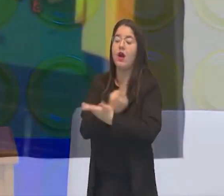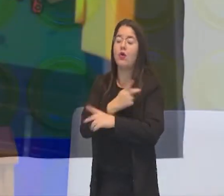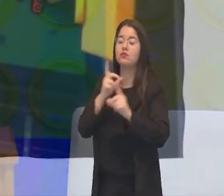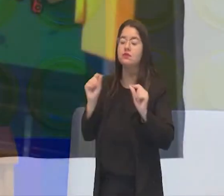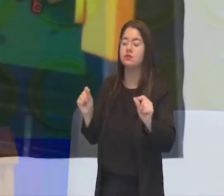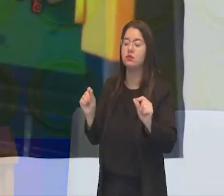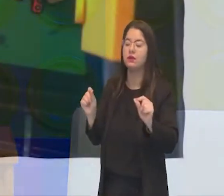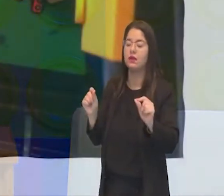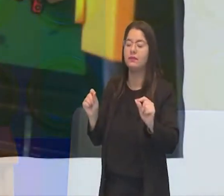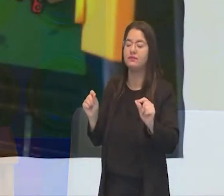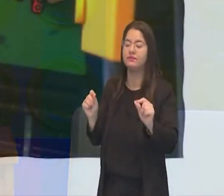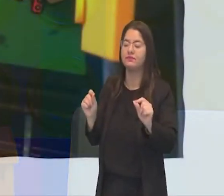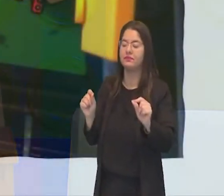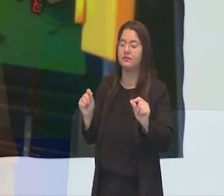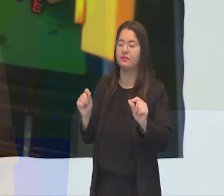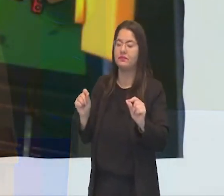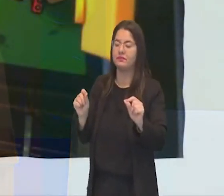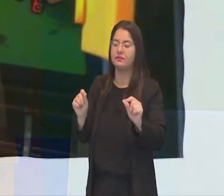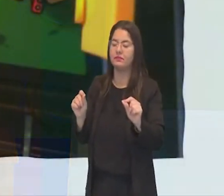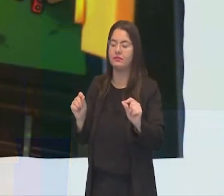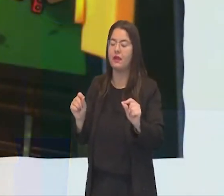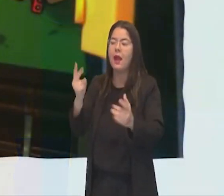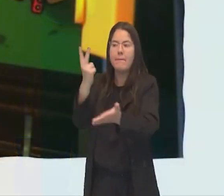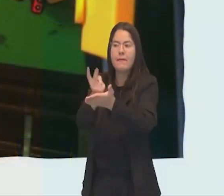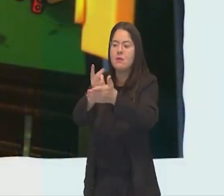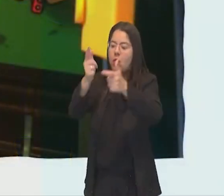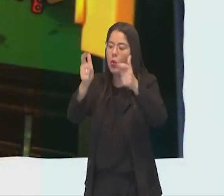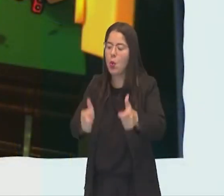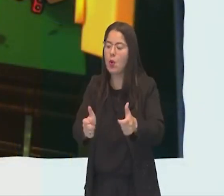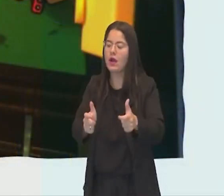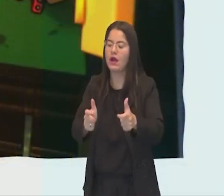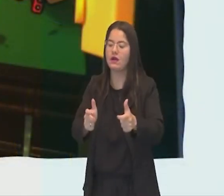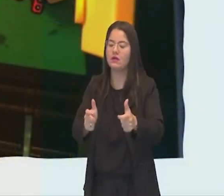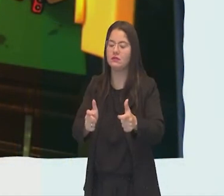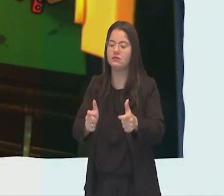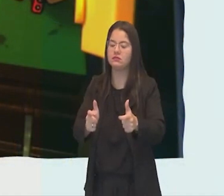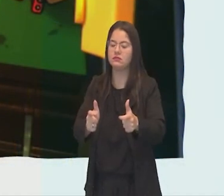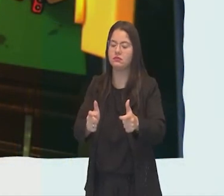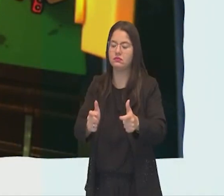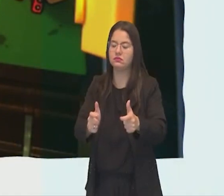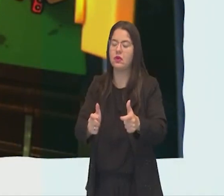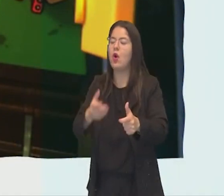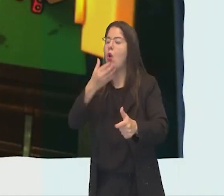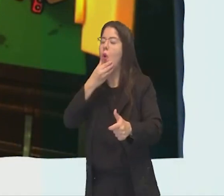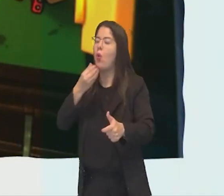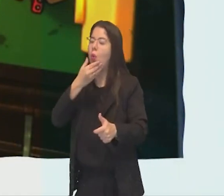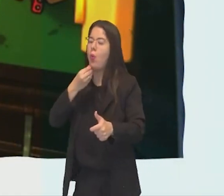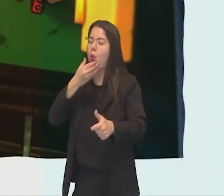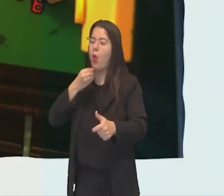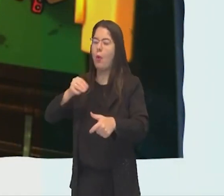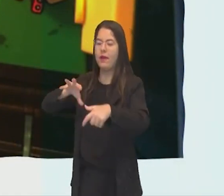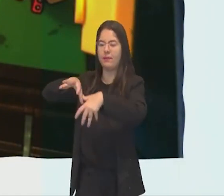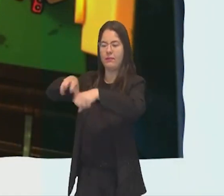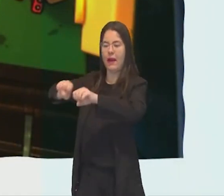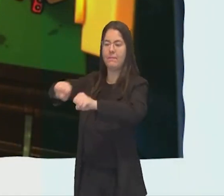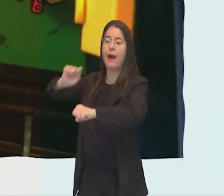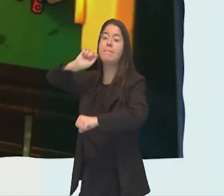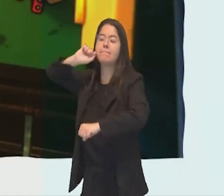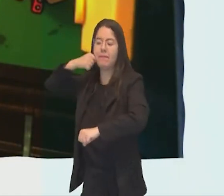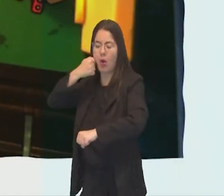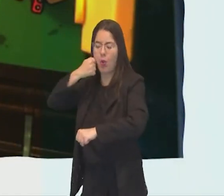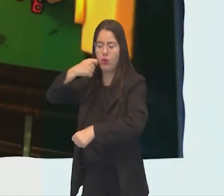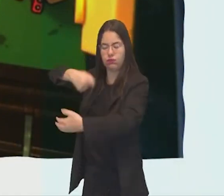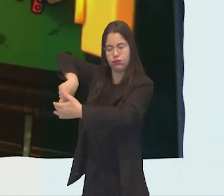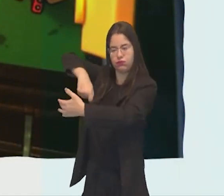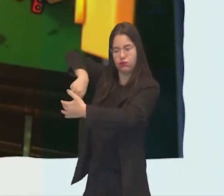apareceu lá no mesmo cárcere, na mesma prisão, o padeiro do rei, aquele que fazia pães deliciosos e comidas